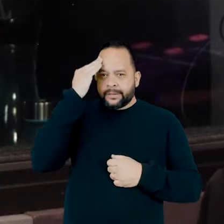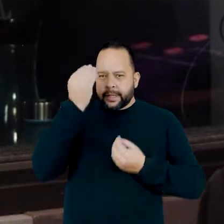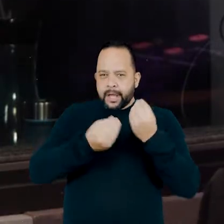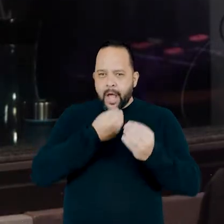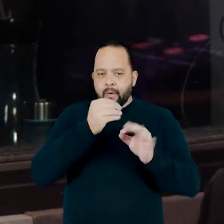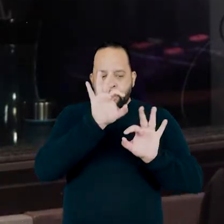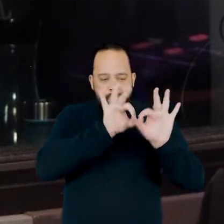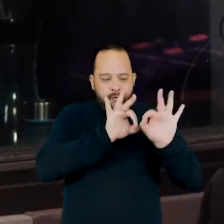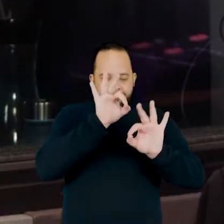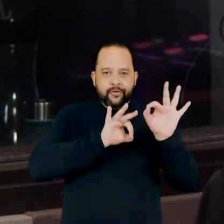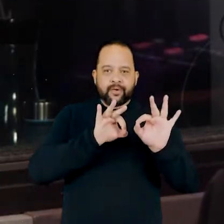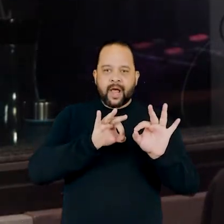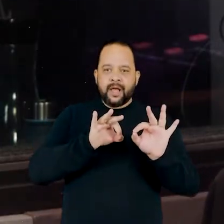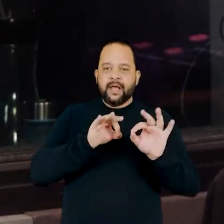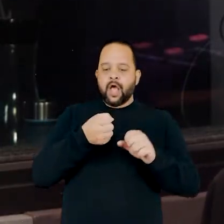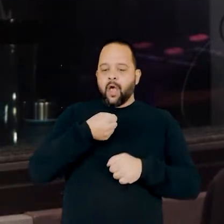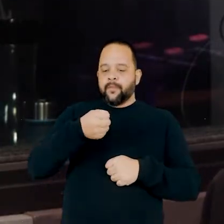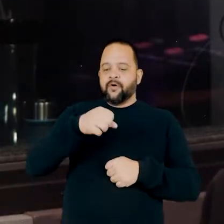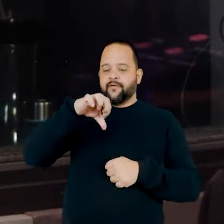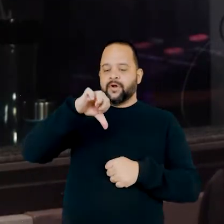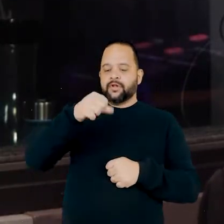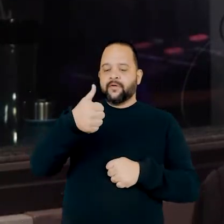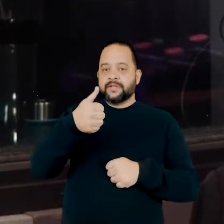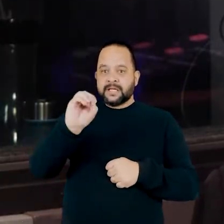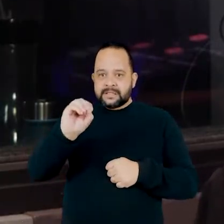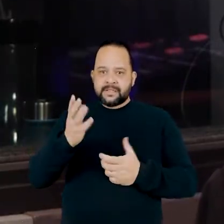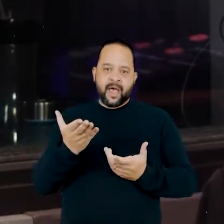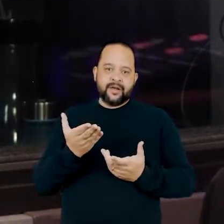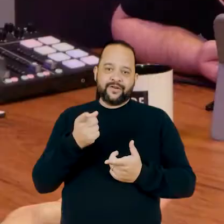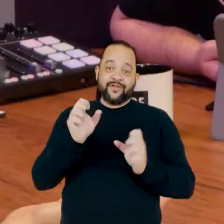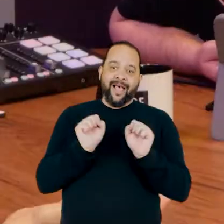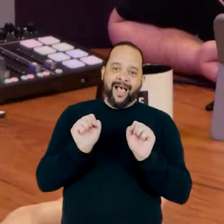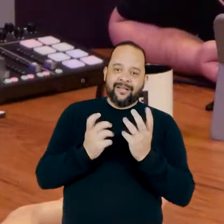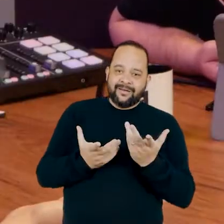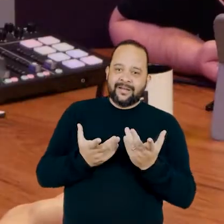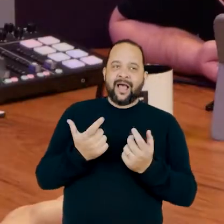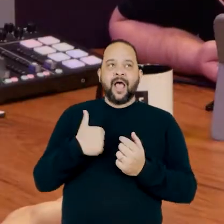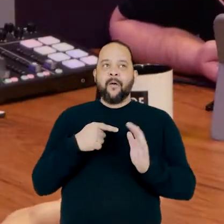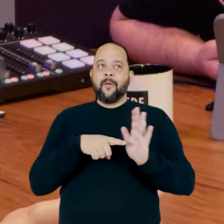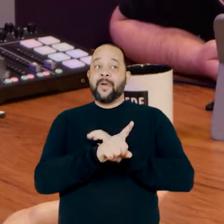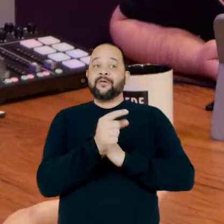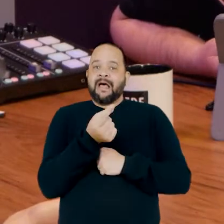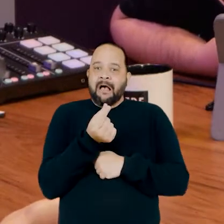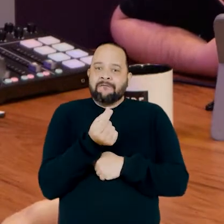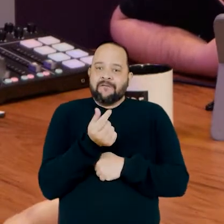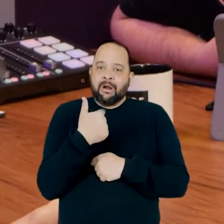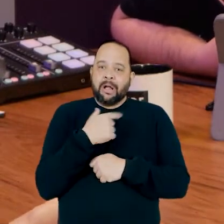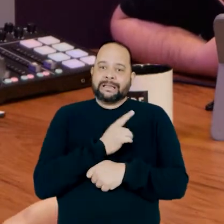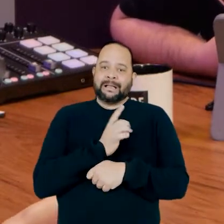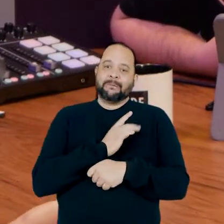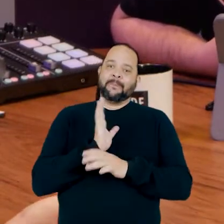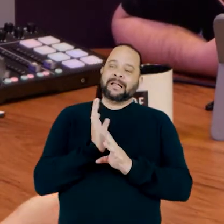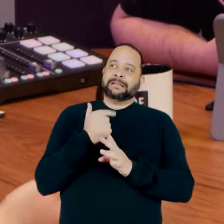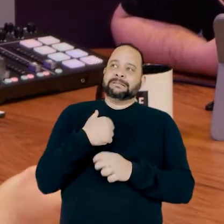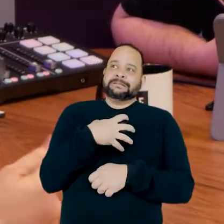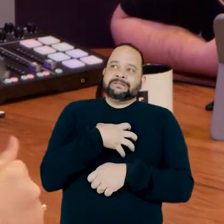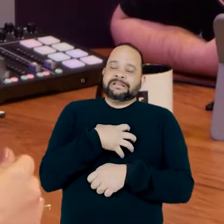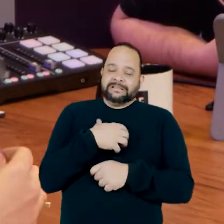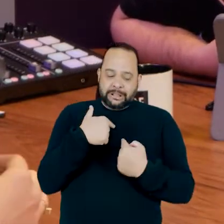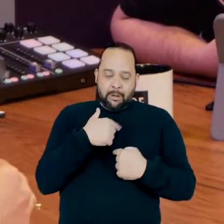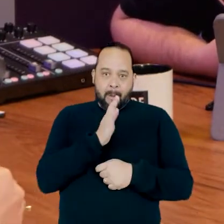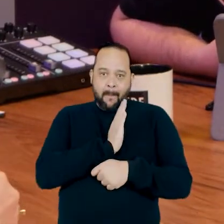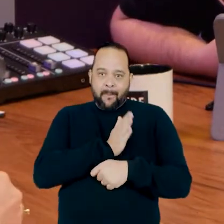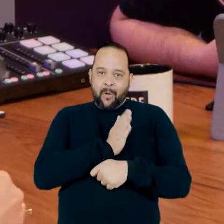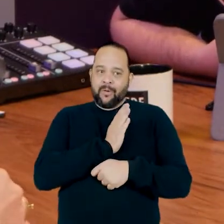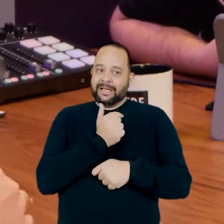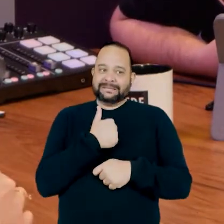910 que você adorou. Sim. Tem lá. Eu tô com medo de perguntar quanto custa. Porque, meu, eu tô sentindo no meu coração